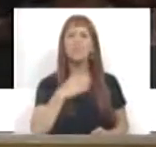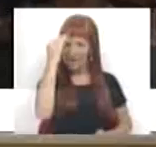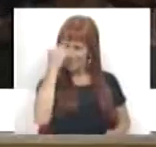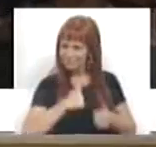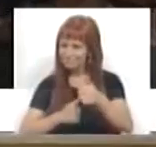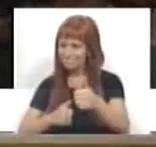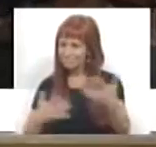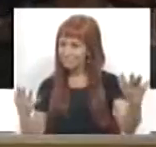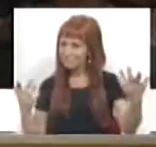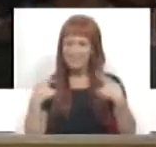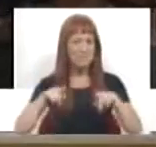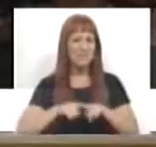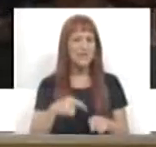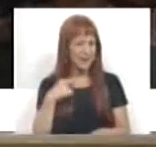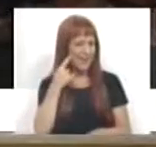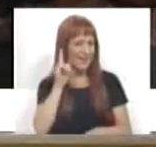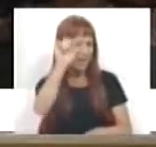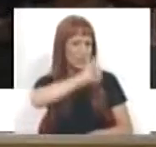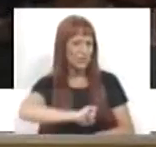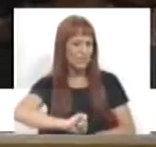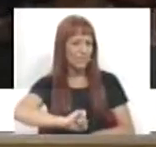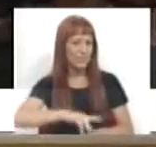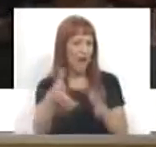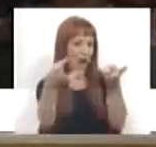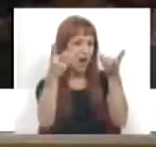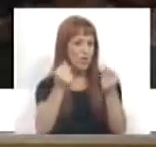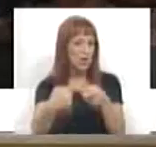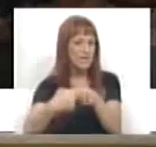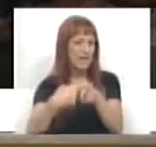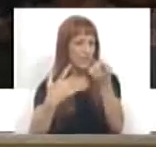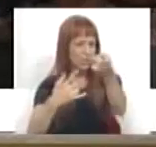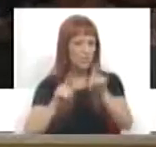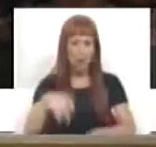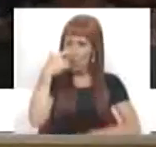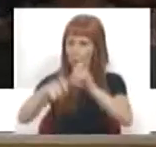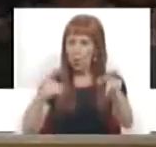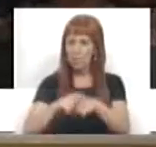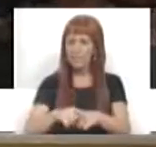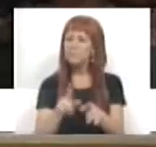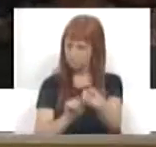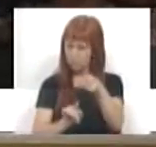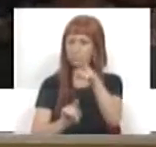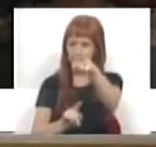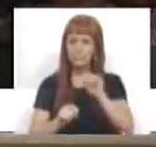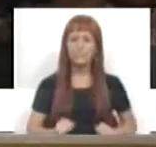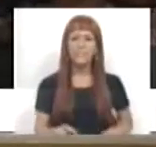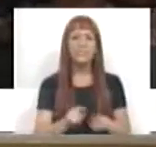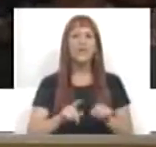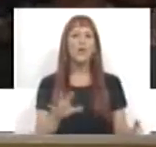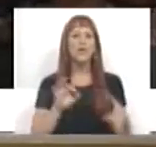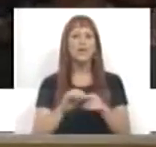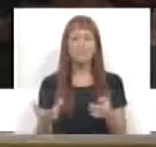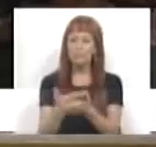conselho. Mas estejam atentos. As contas que interessam, o povo as ajustará. Com a